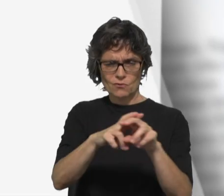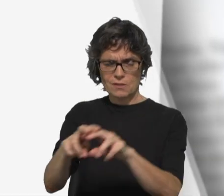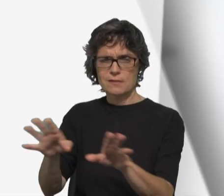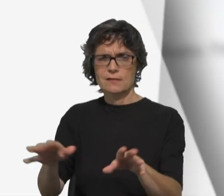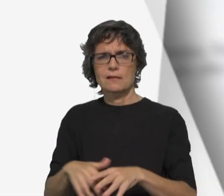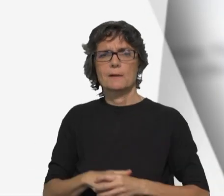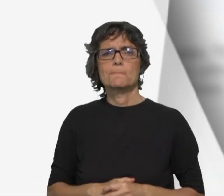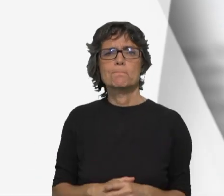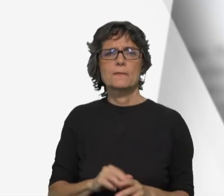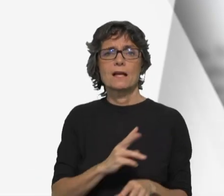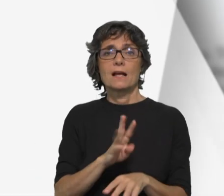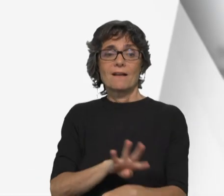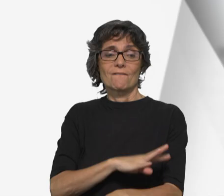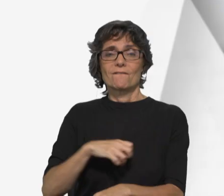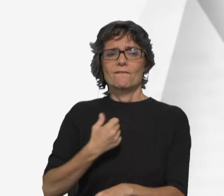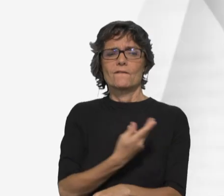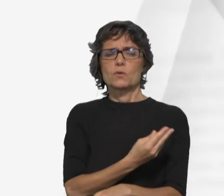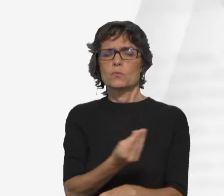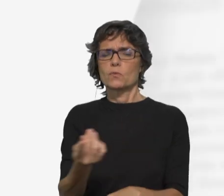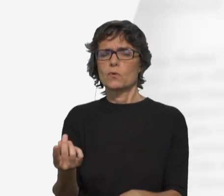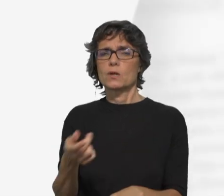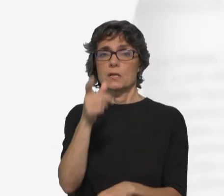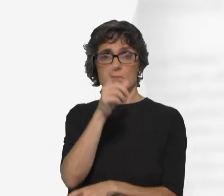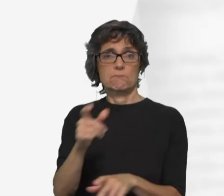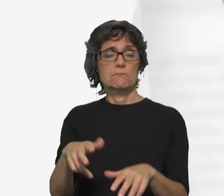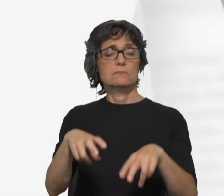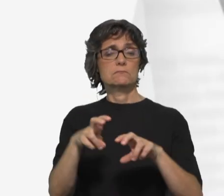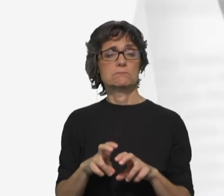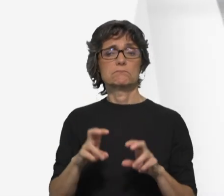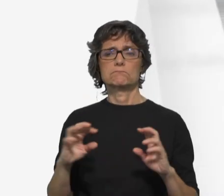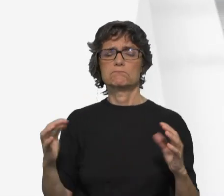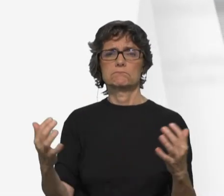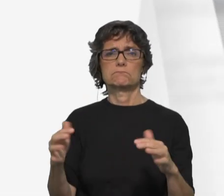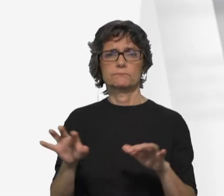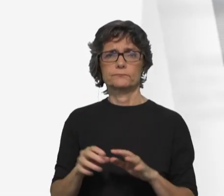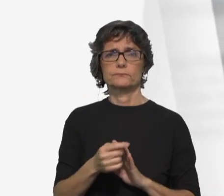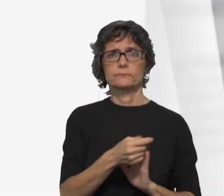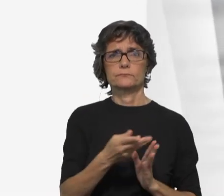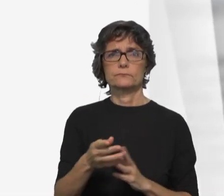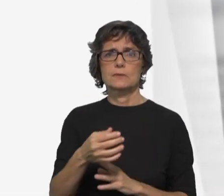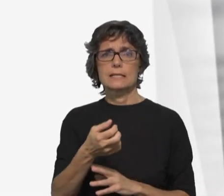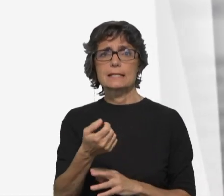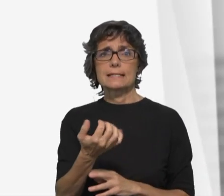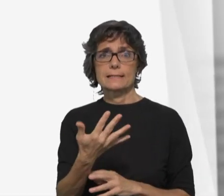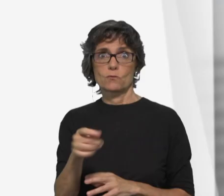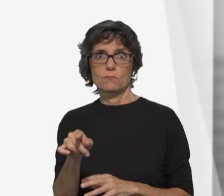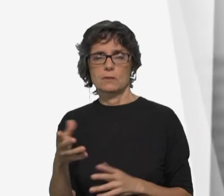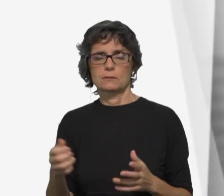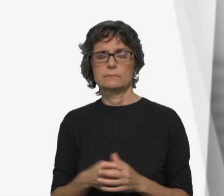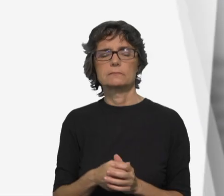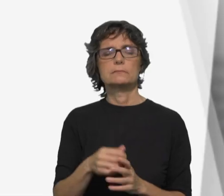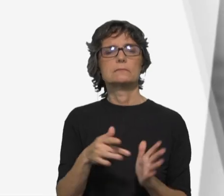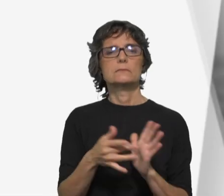Havia muita erva naquele lugar e os homens sentaram-se em número de uns 5.000. Então Jesus tomou